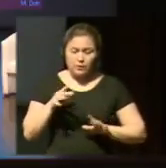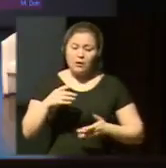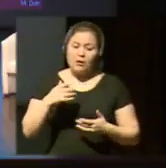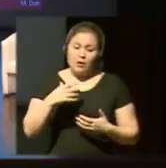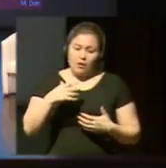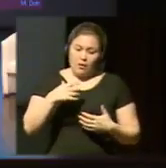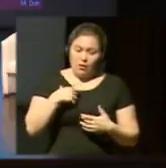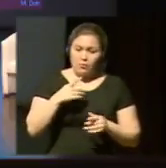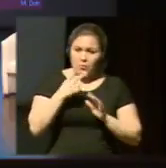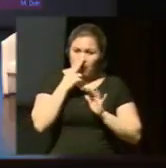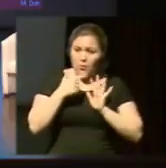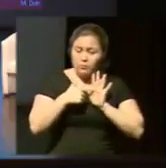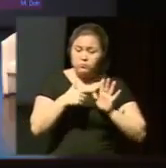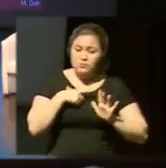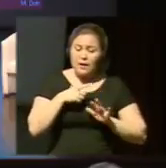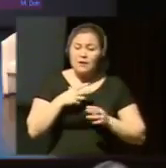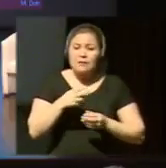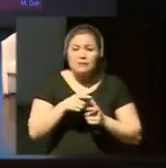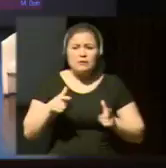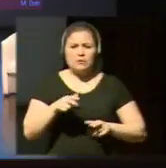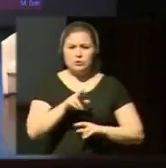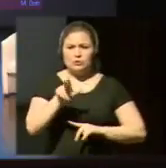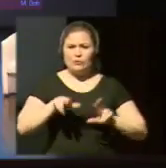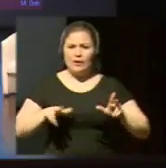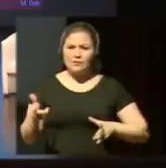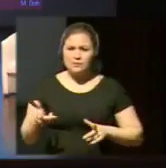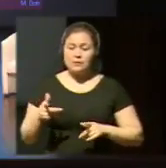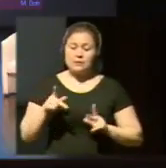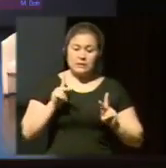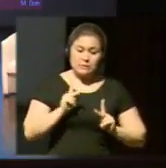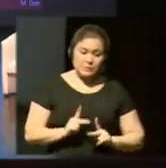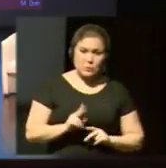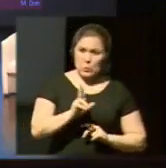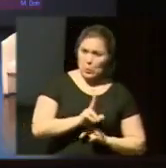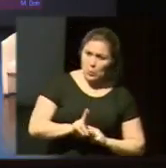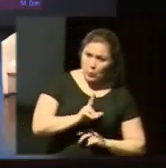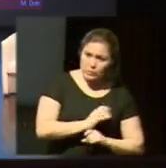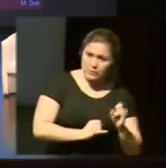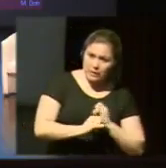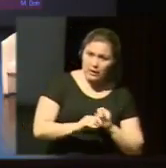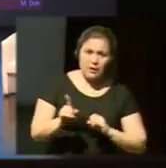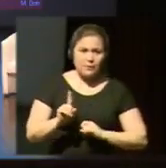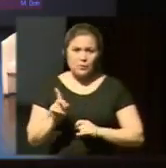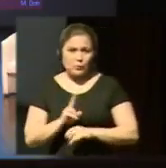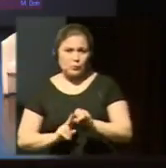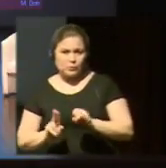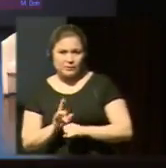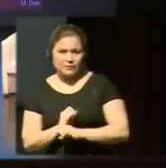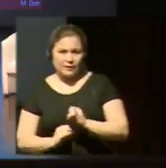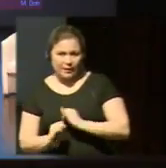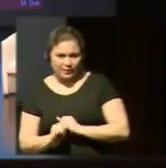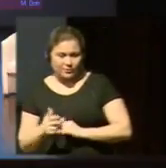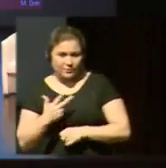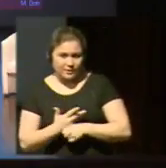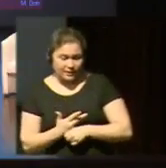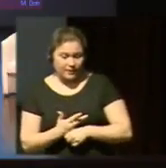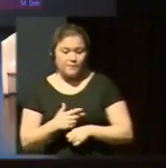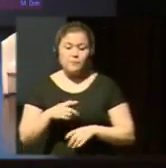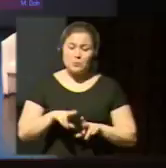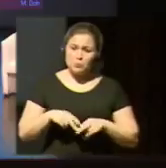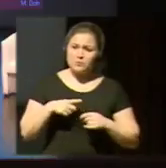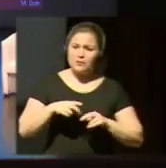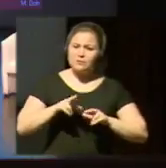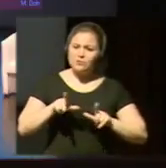mostrar, existe uma grande diferença entre as pessoas que usam e não usam a internet na terceira idade. E por isso existem